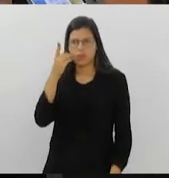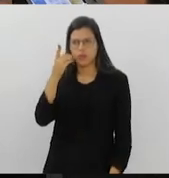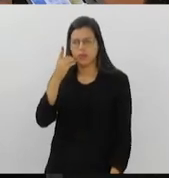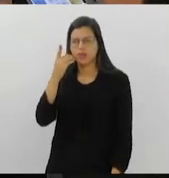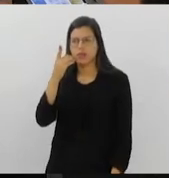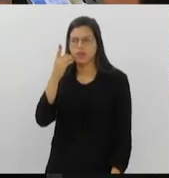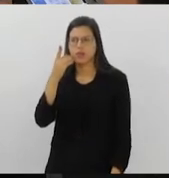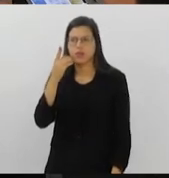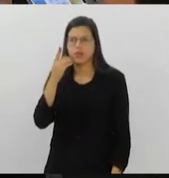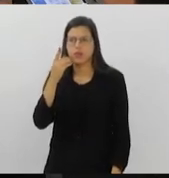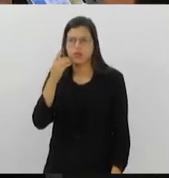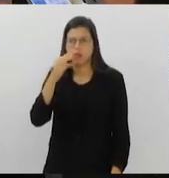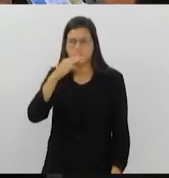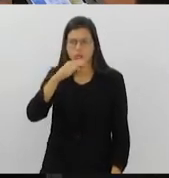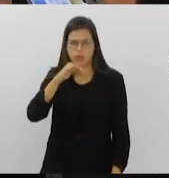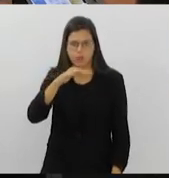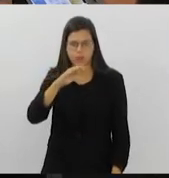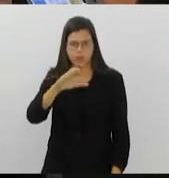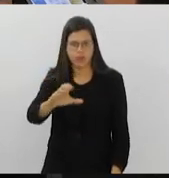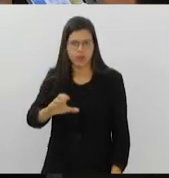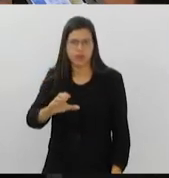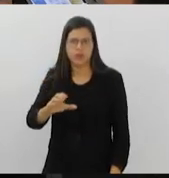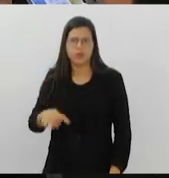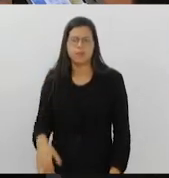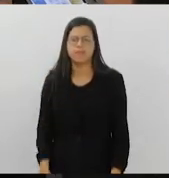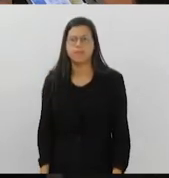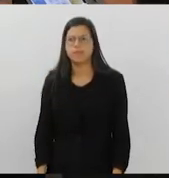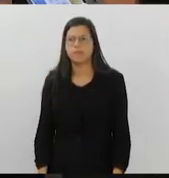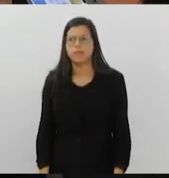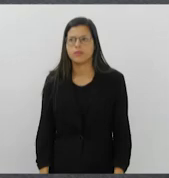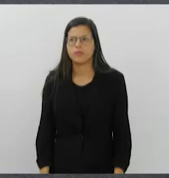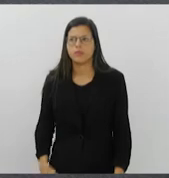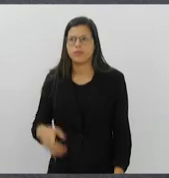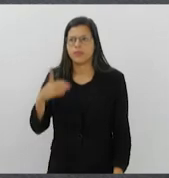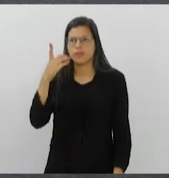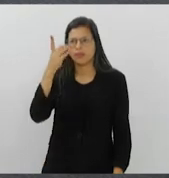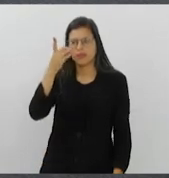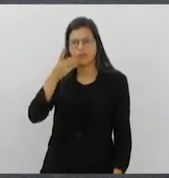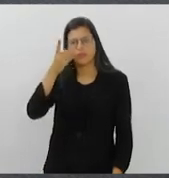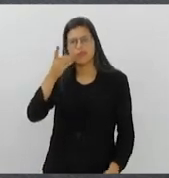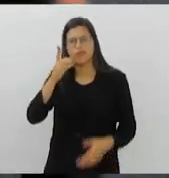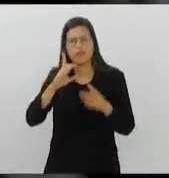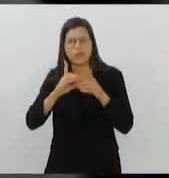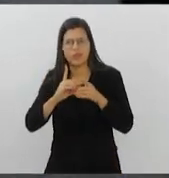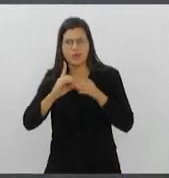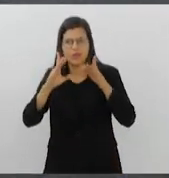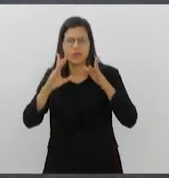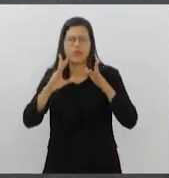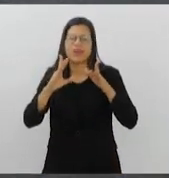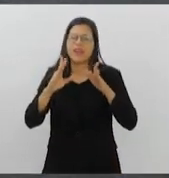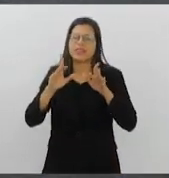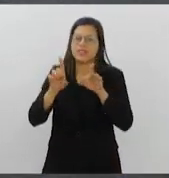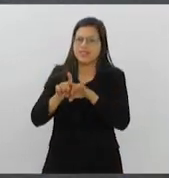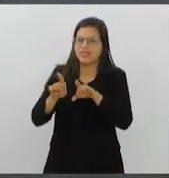voto. Presidente democrático e gastronômico, Rodrigo Bacelar.